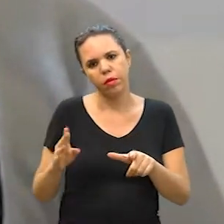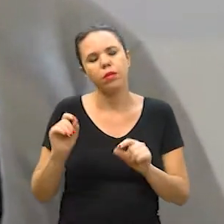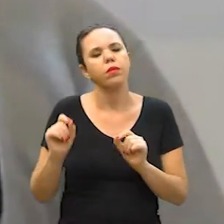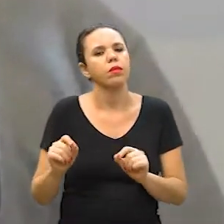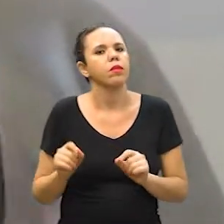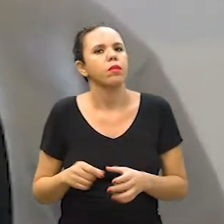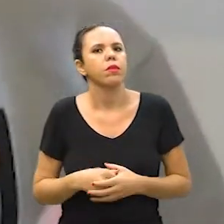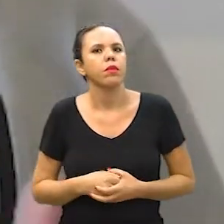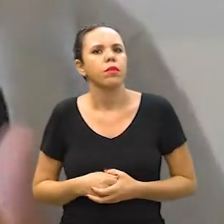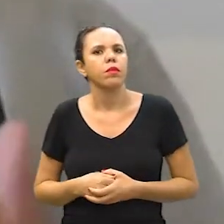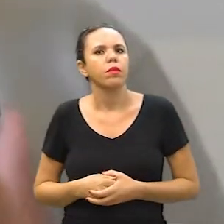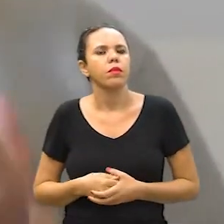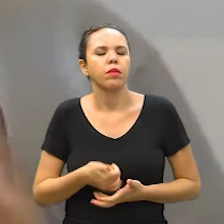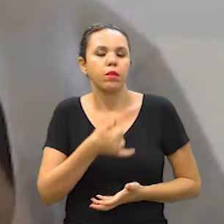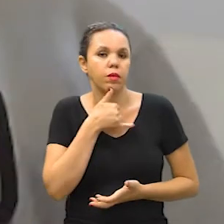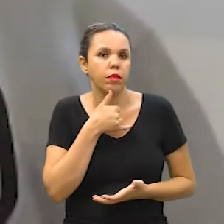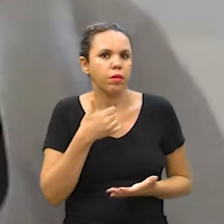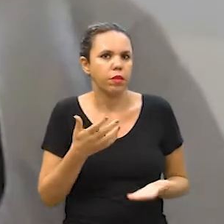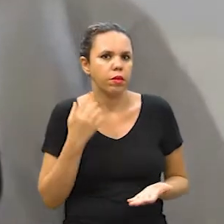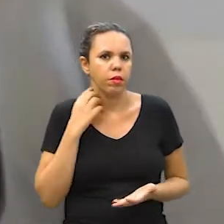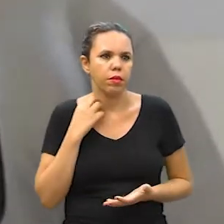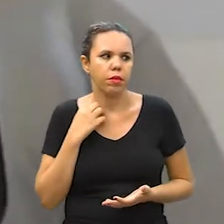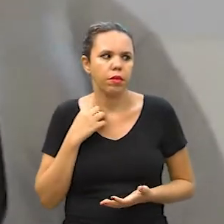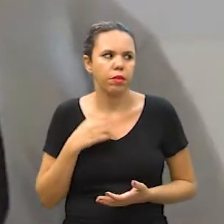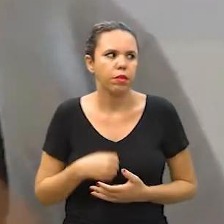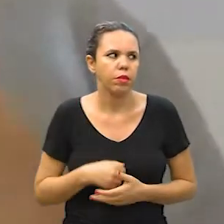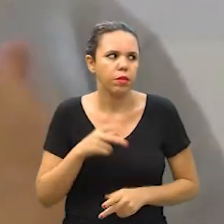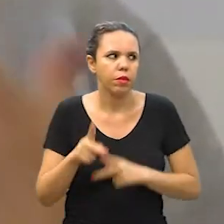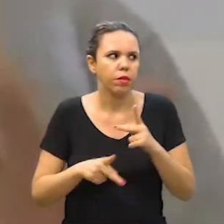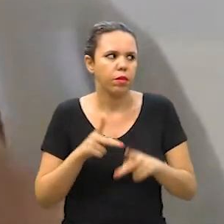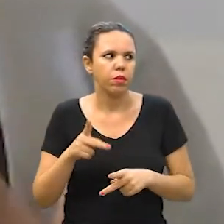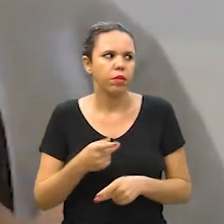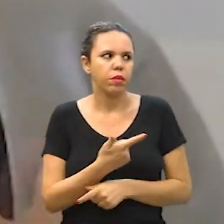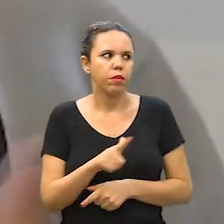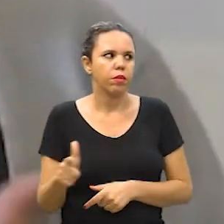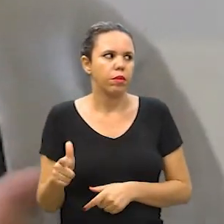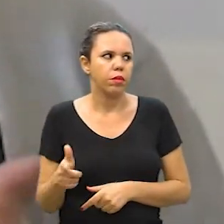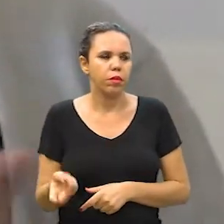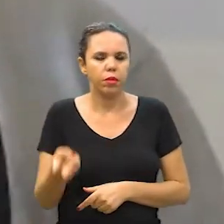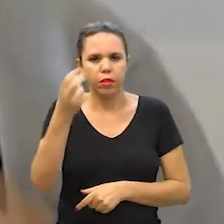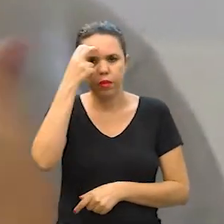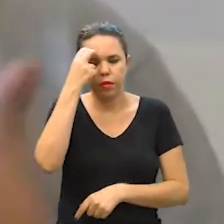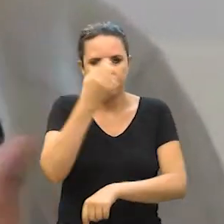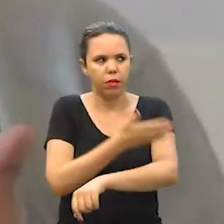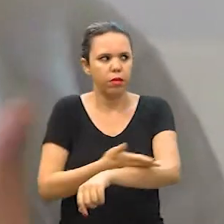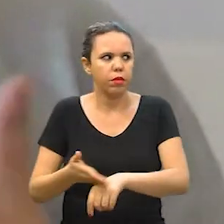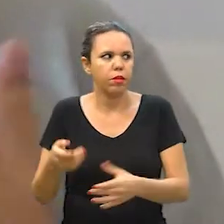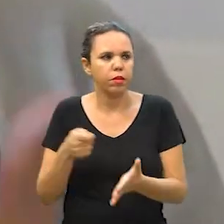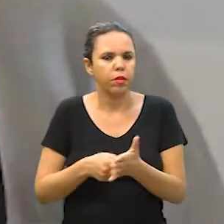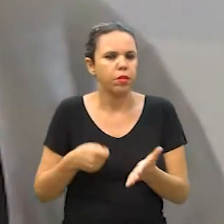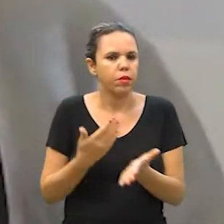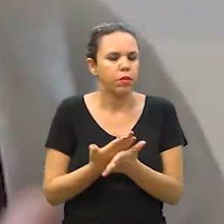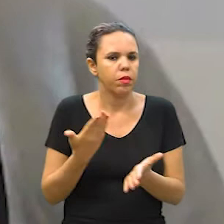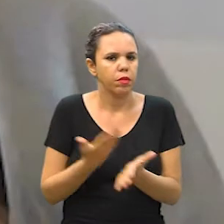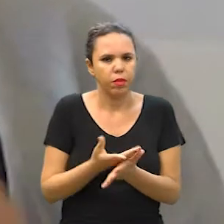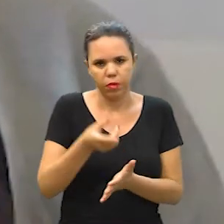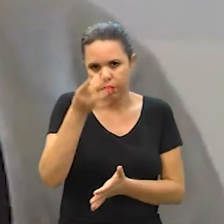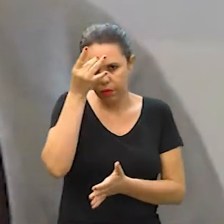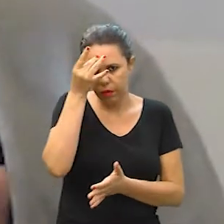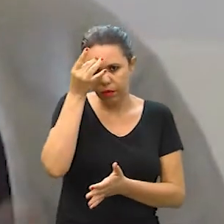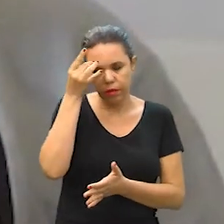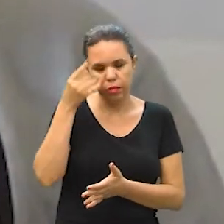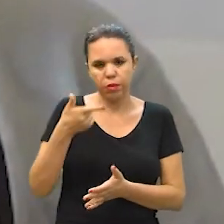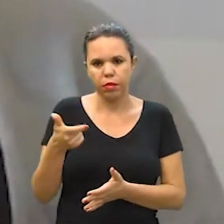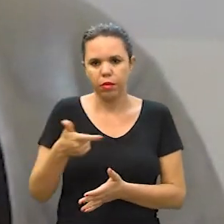Brasil. Infelizmente, nosso povo não teve a cultura de se dedicar ao aprendizado de